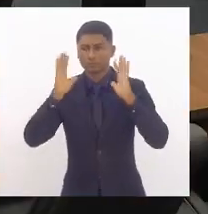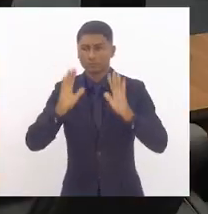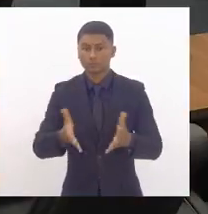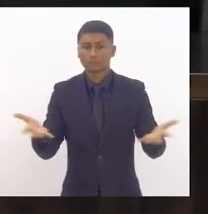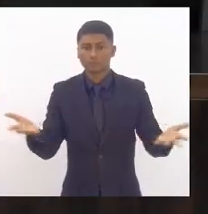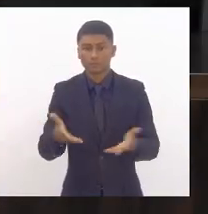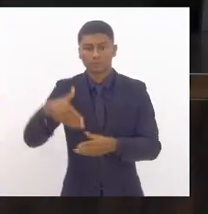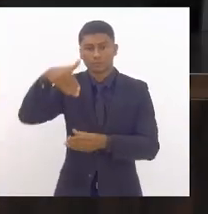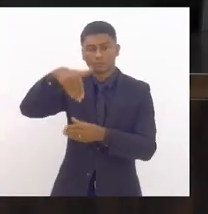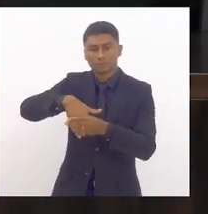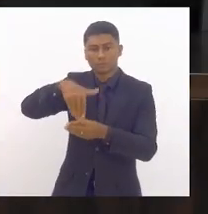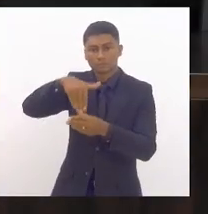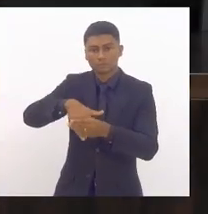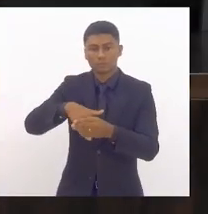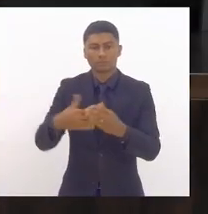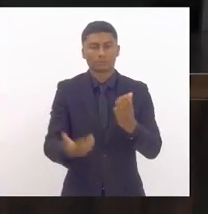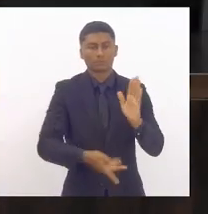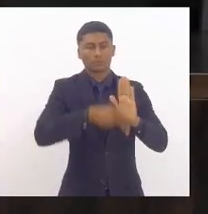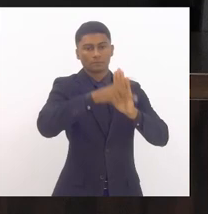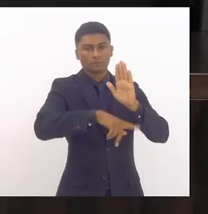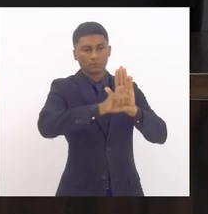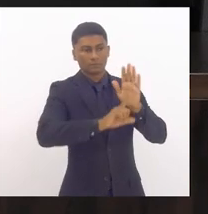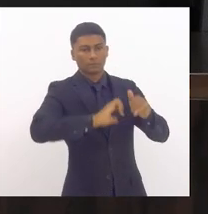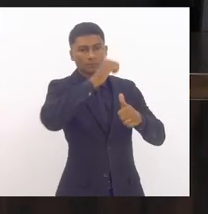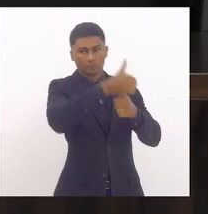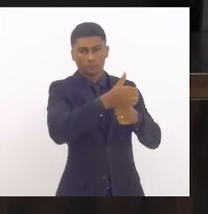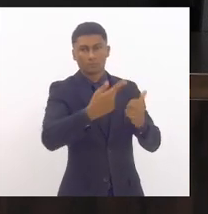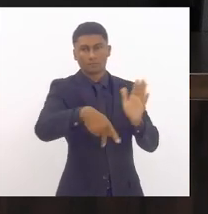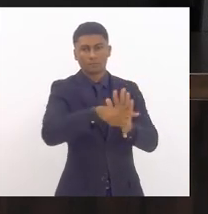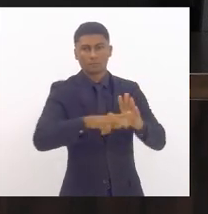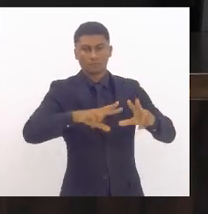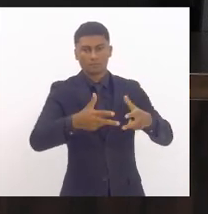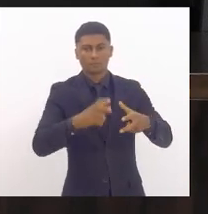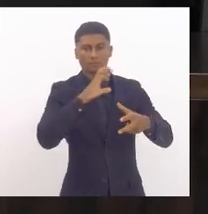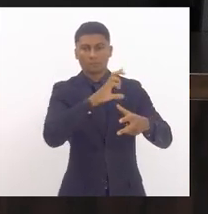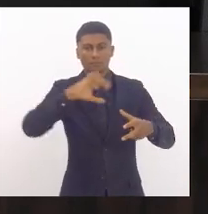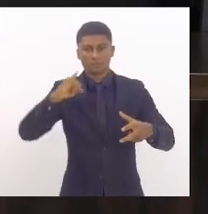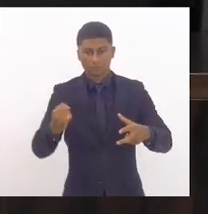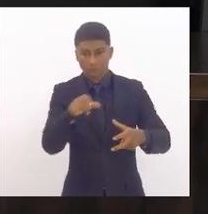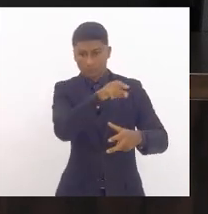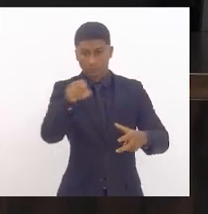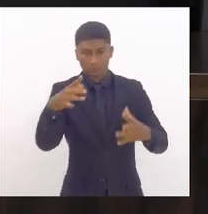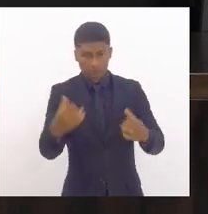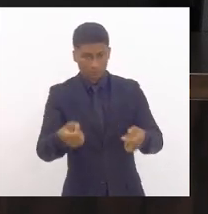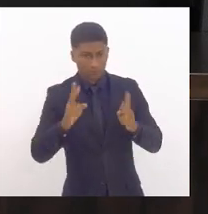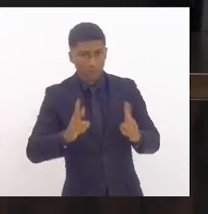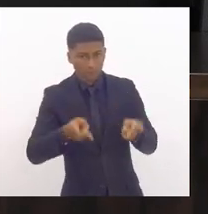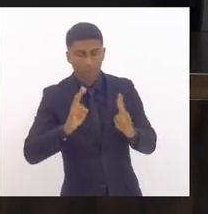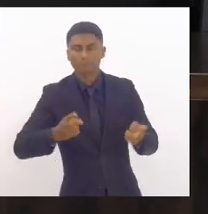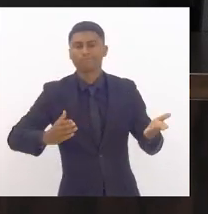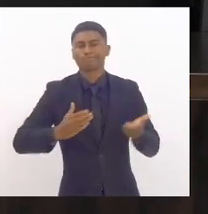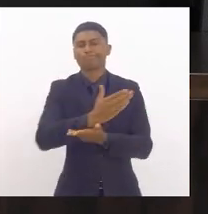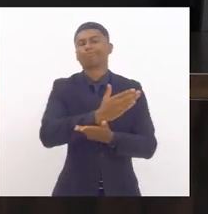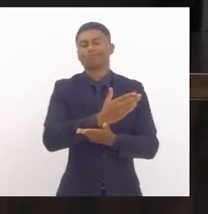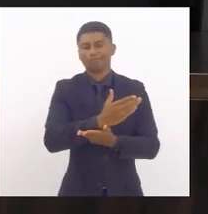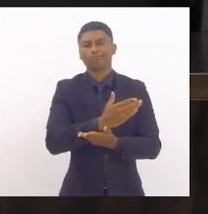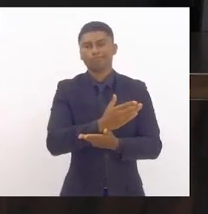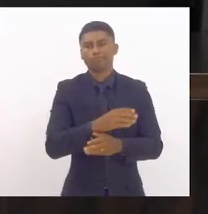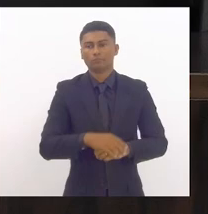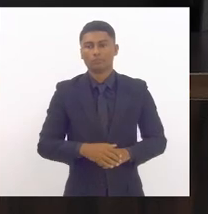votação, o substitutivo da CCJ. Senhores que aprovam, por isso, como estão aprovados, vai a redação do vencido.